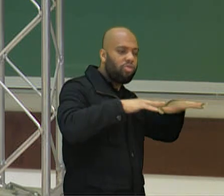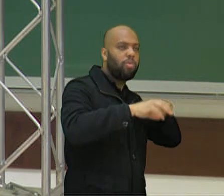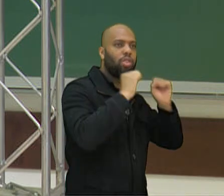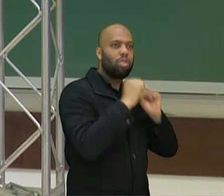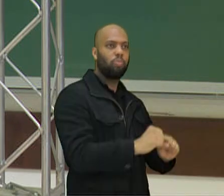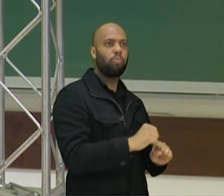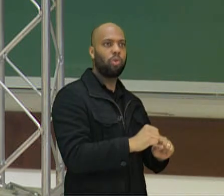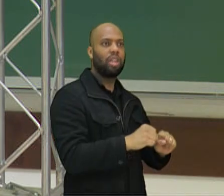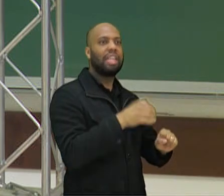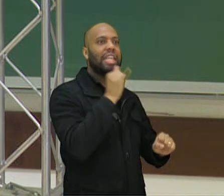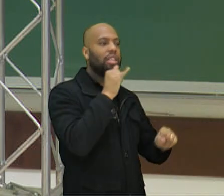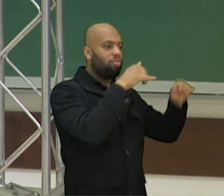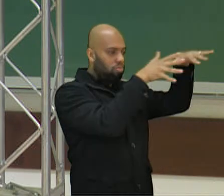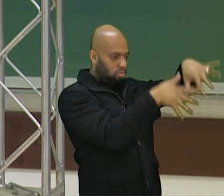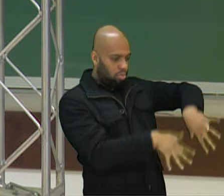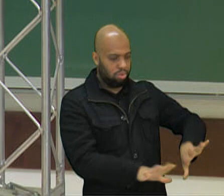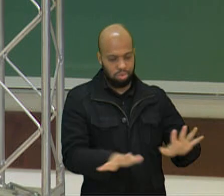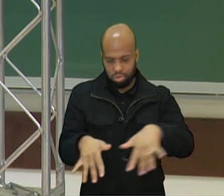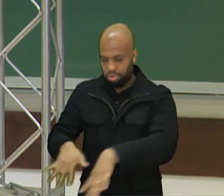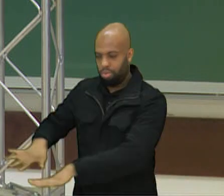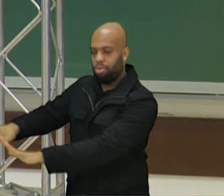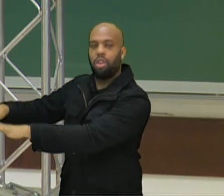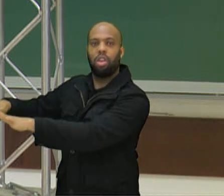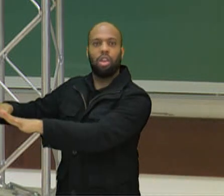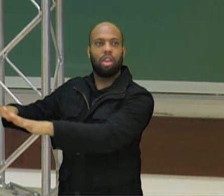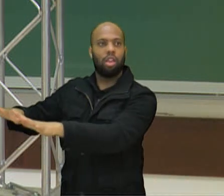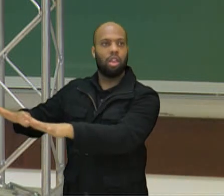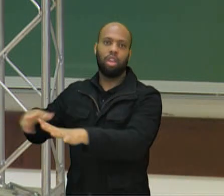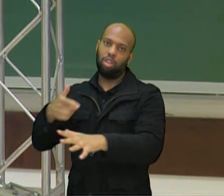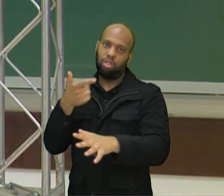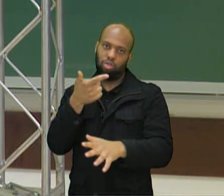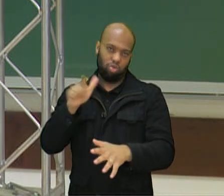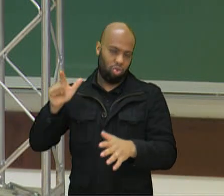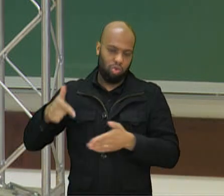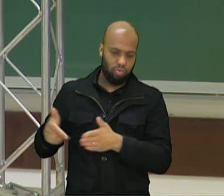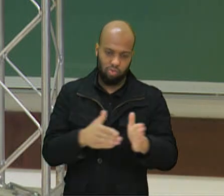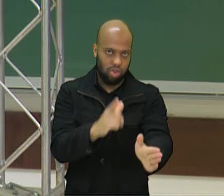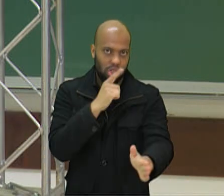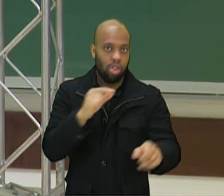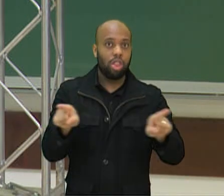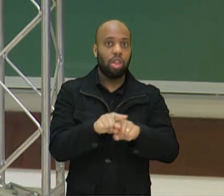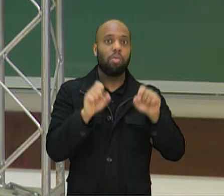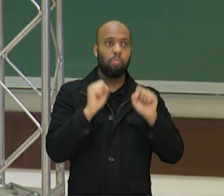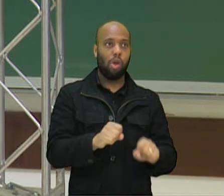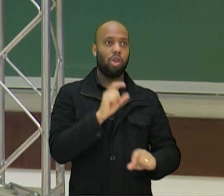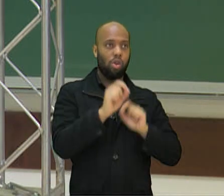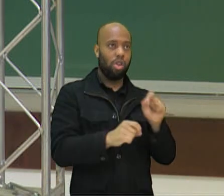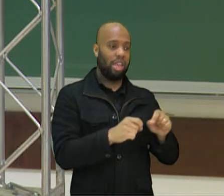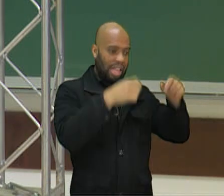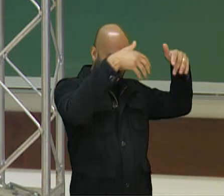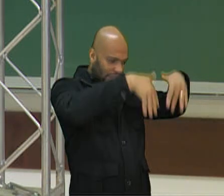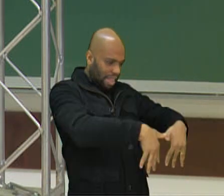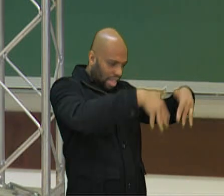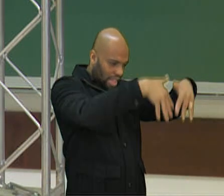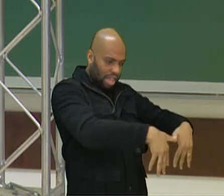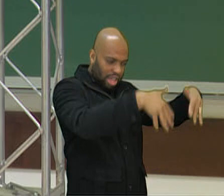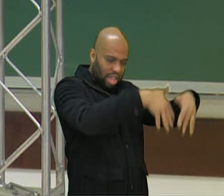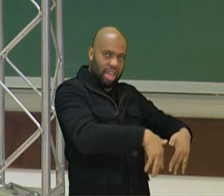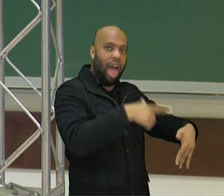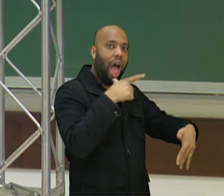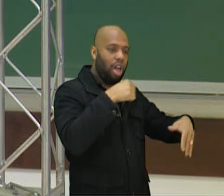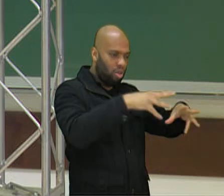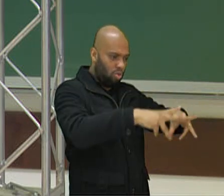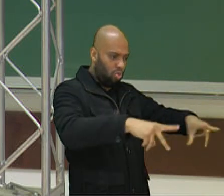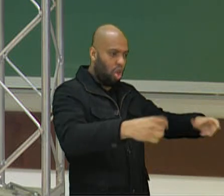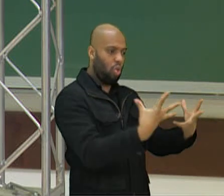Ela poderá ou escoar pela superfície, realizar esse escoamento, Também pode realizar a infiltração, sendo